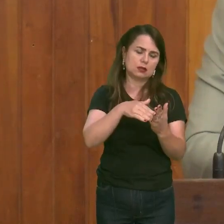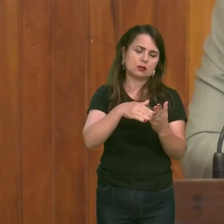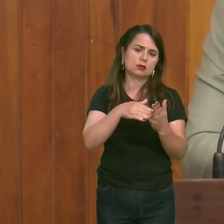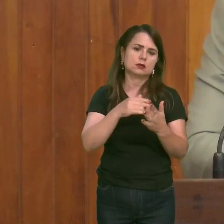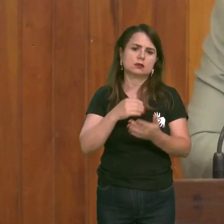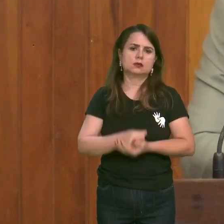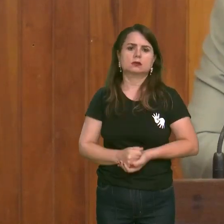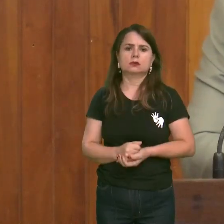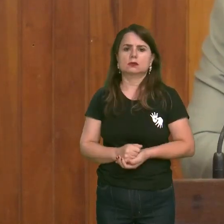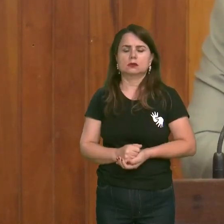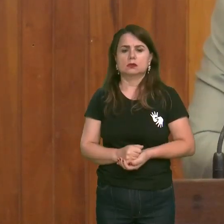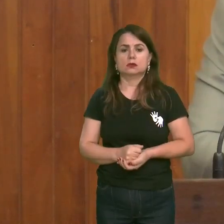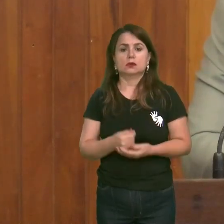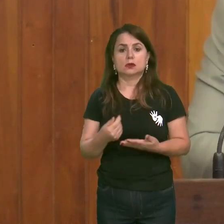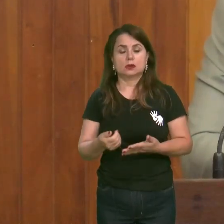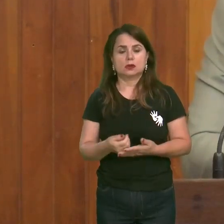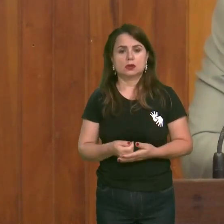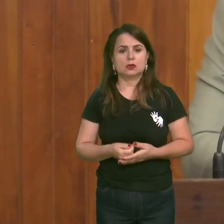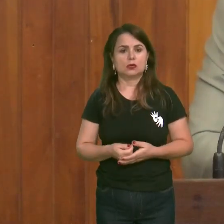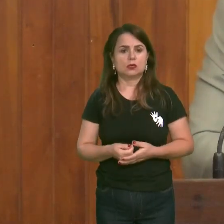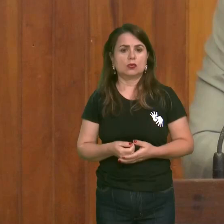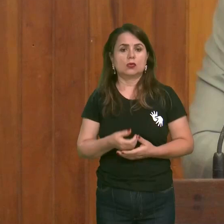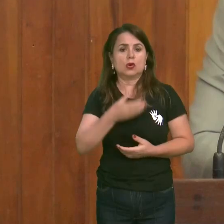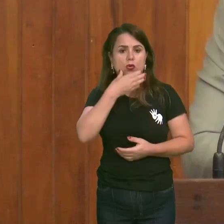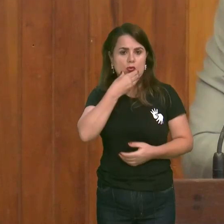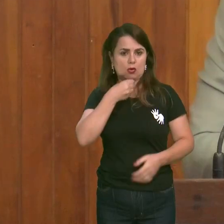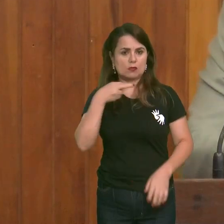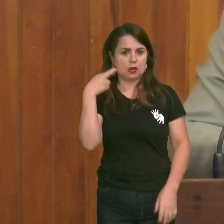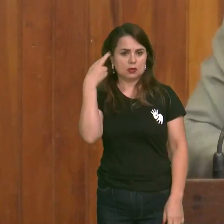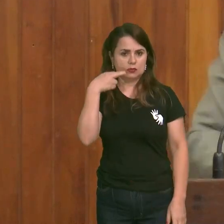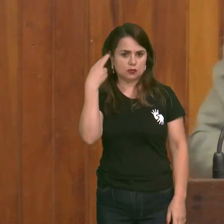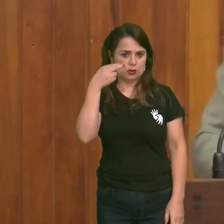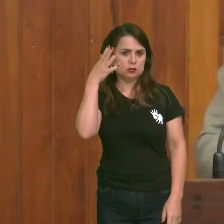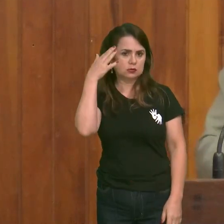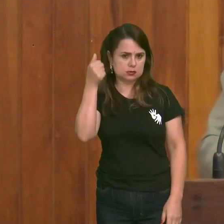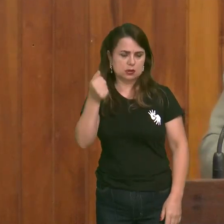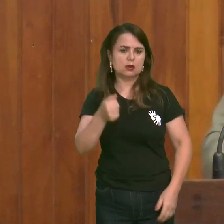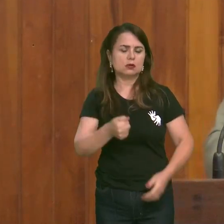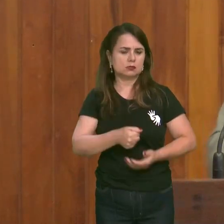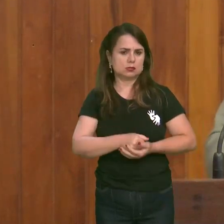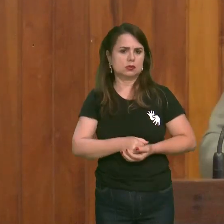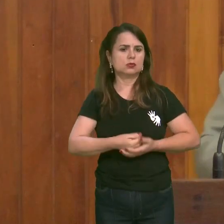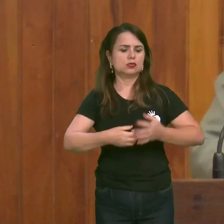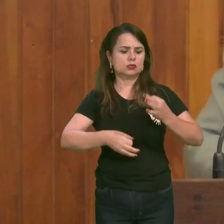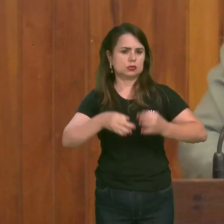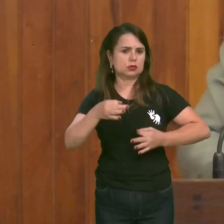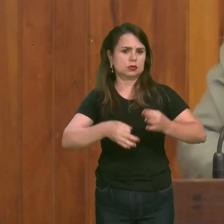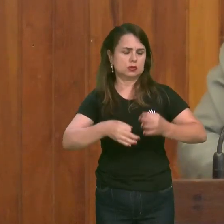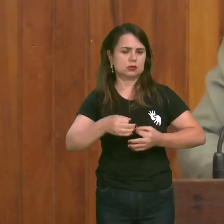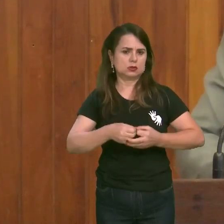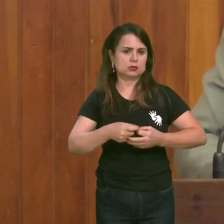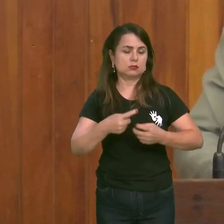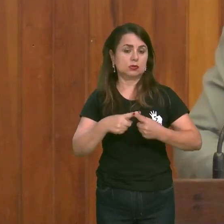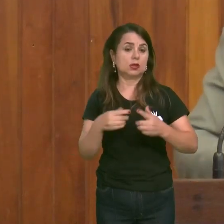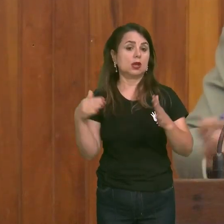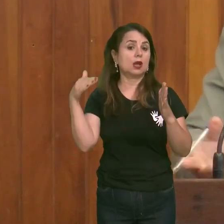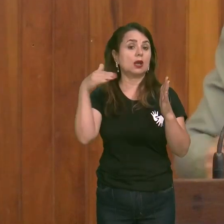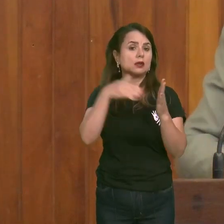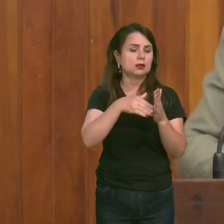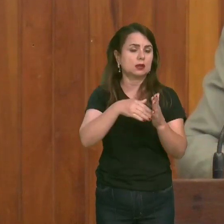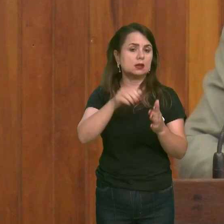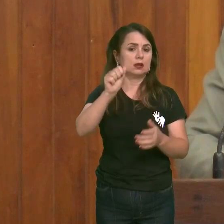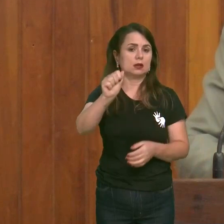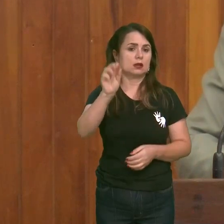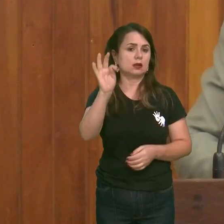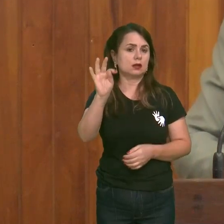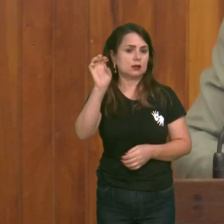então aí ele como um bom jurista que é esse até o nome já fala se